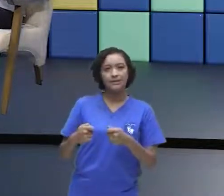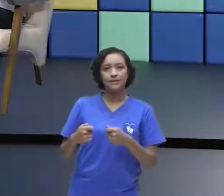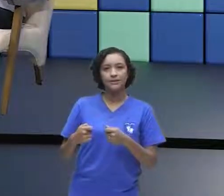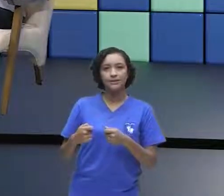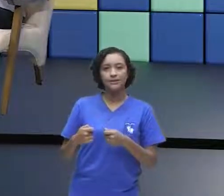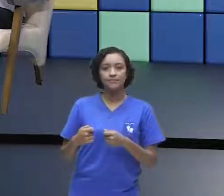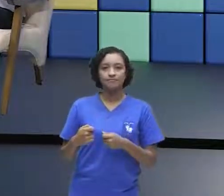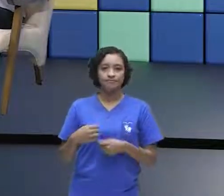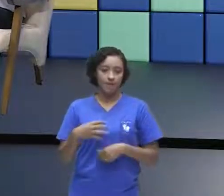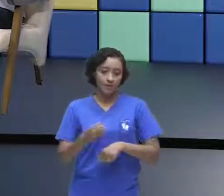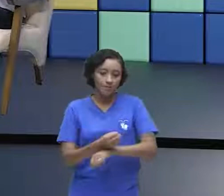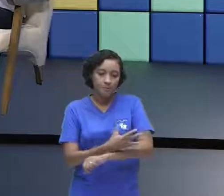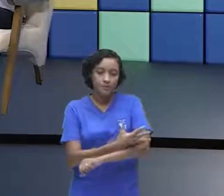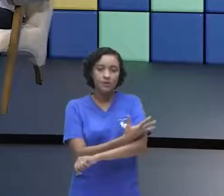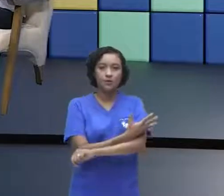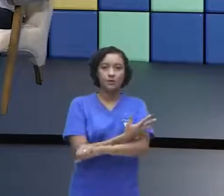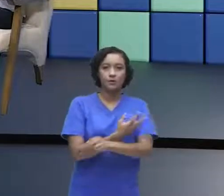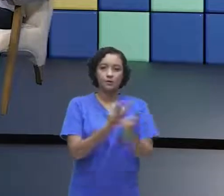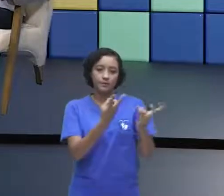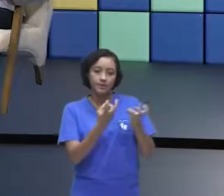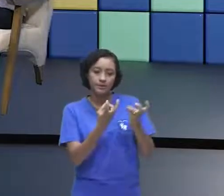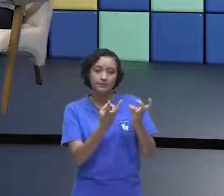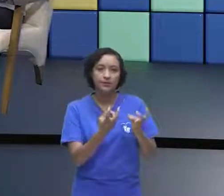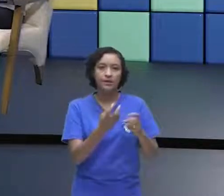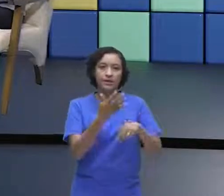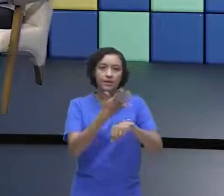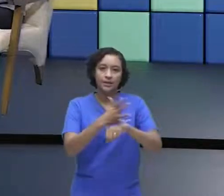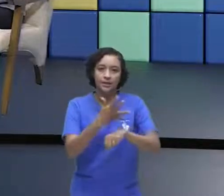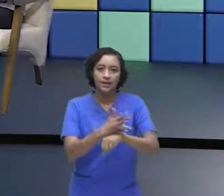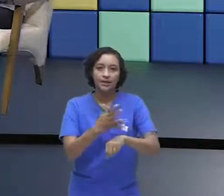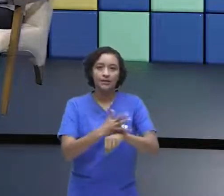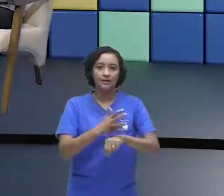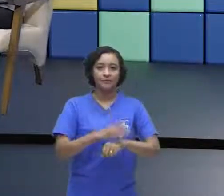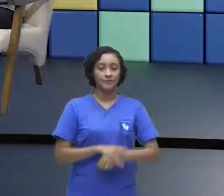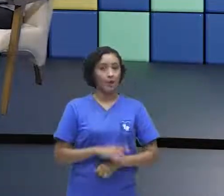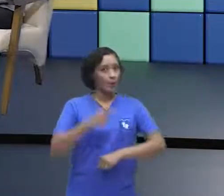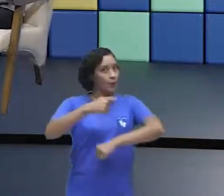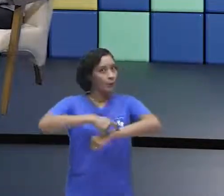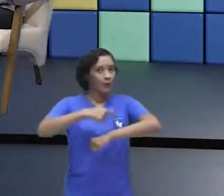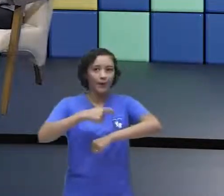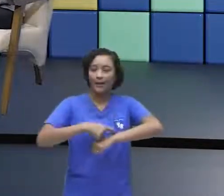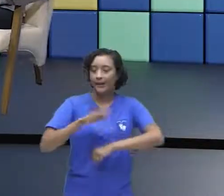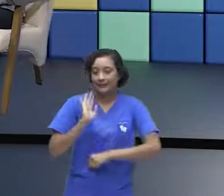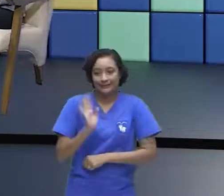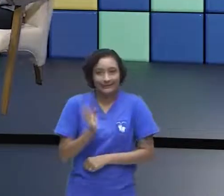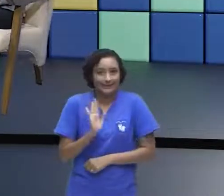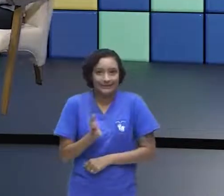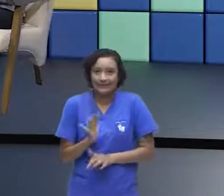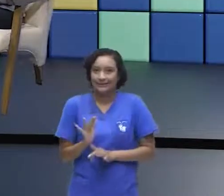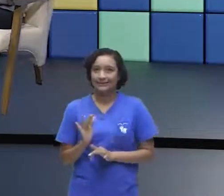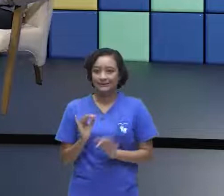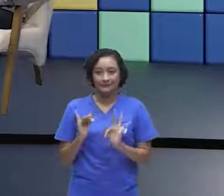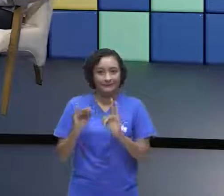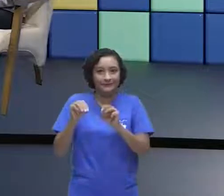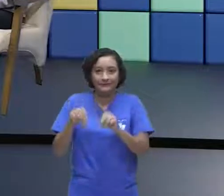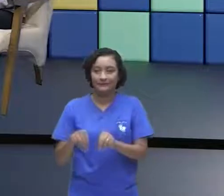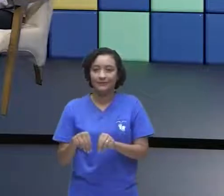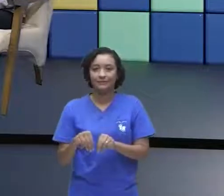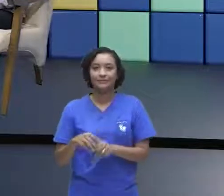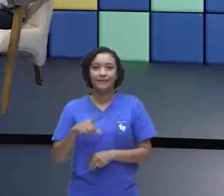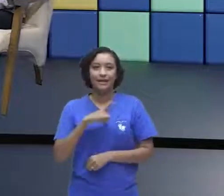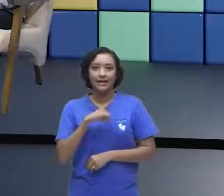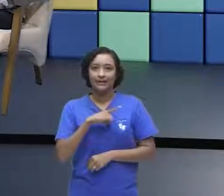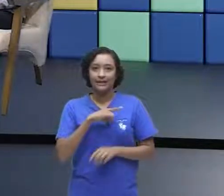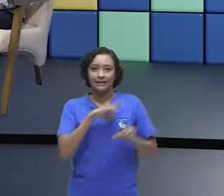se reconhecer, praticar esses exercícios. O nosso tempo aí tá extrapolando, né, diretor? A gente ainda tem umas cartelas